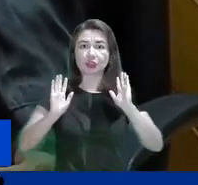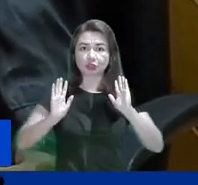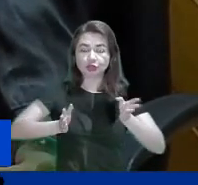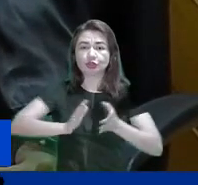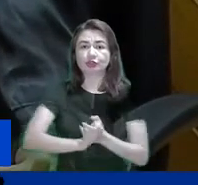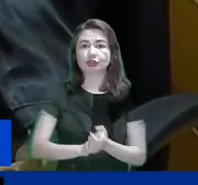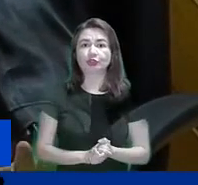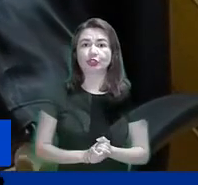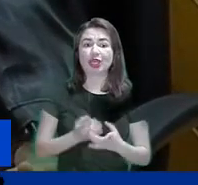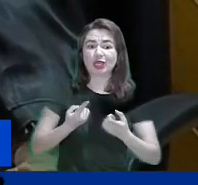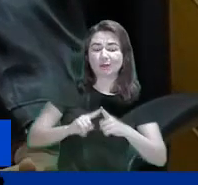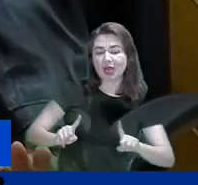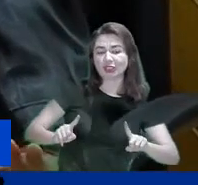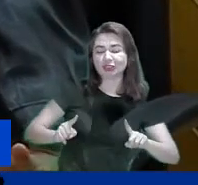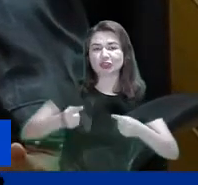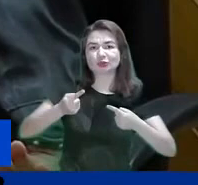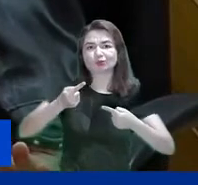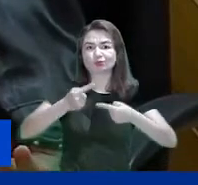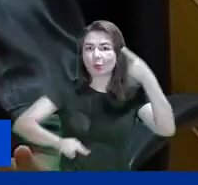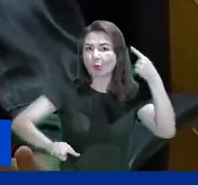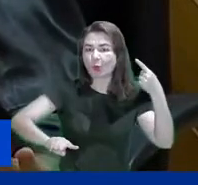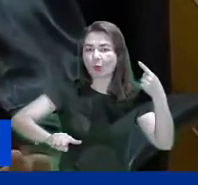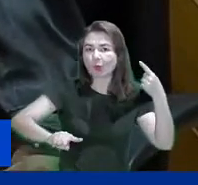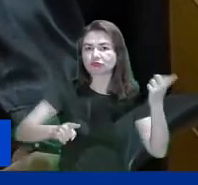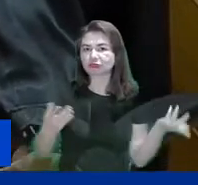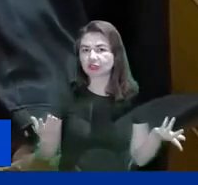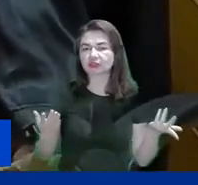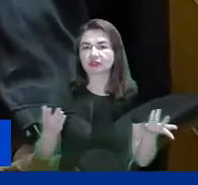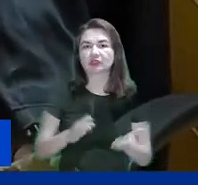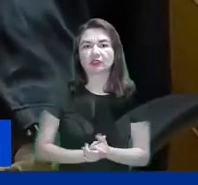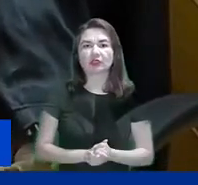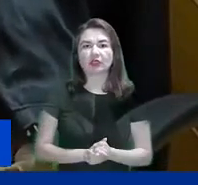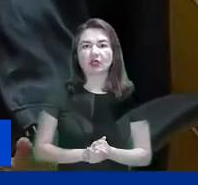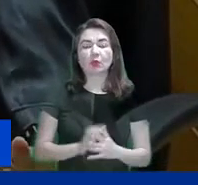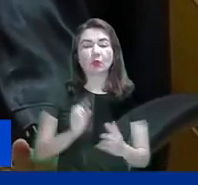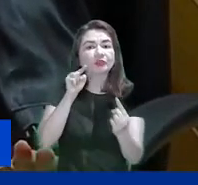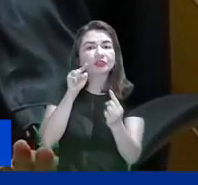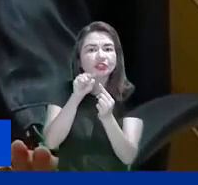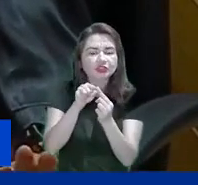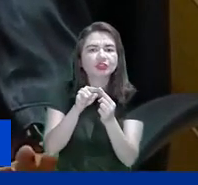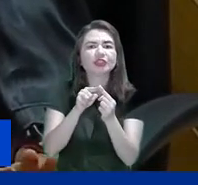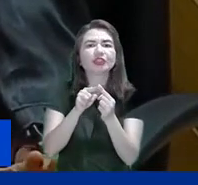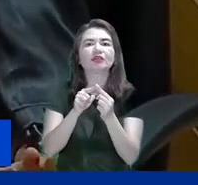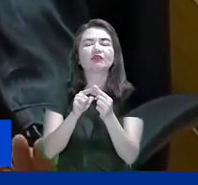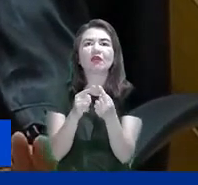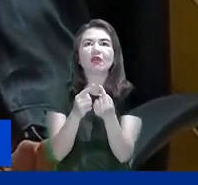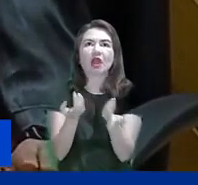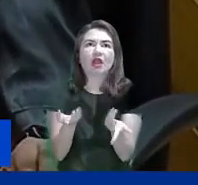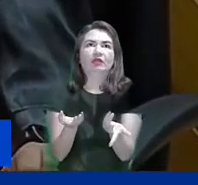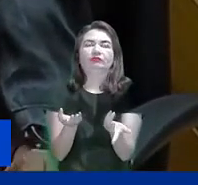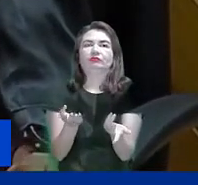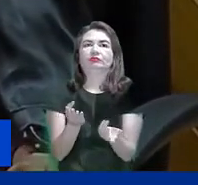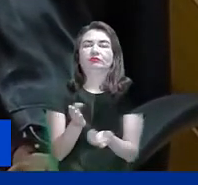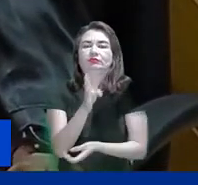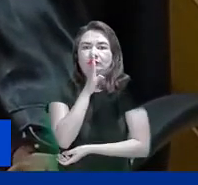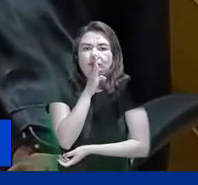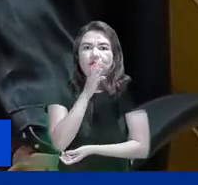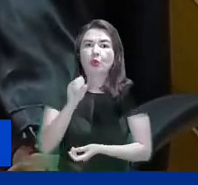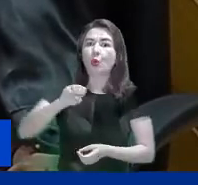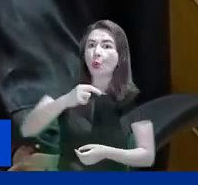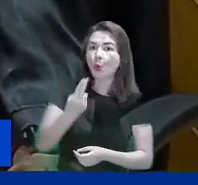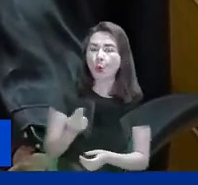da desconformidade da decisão com a pretensão e não por omissão clara ou